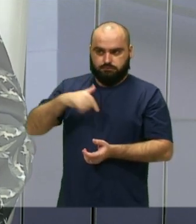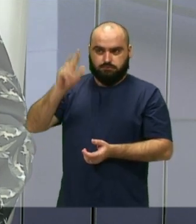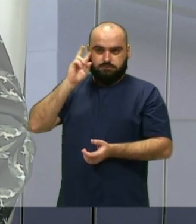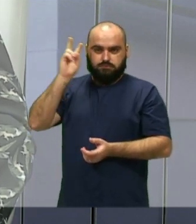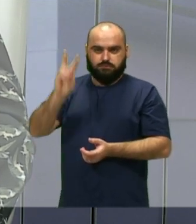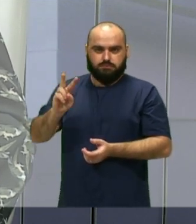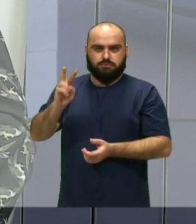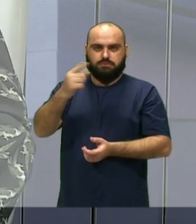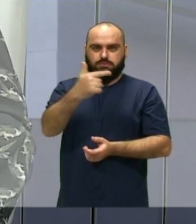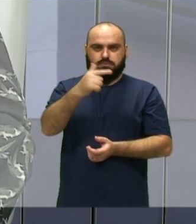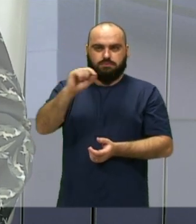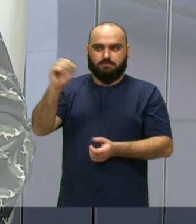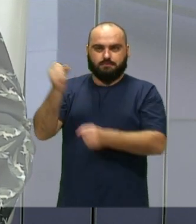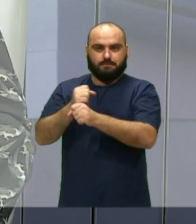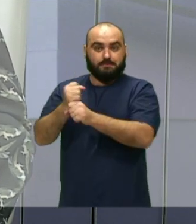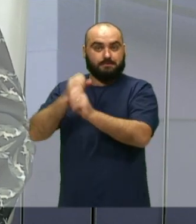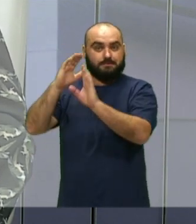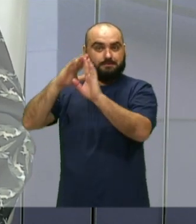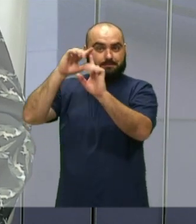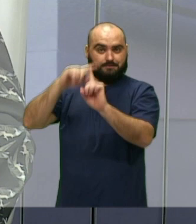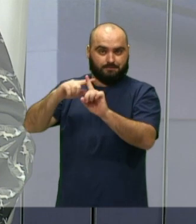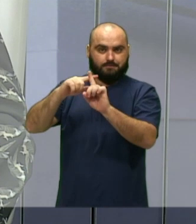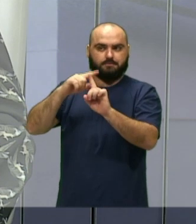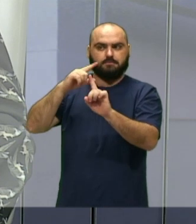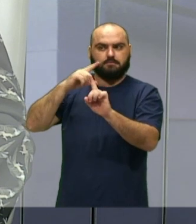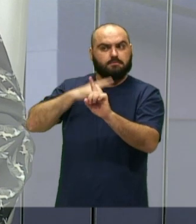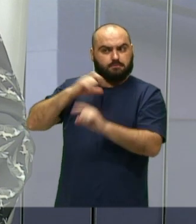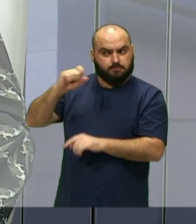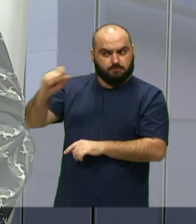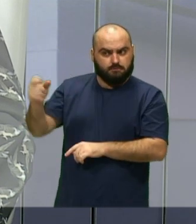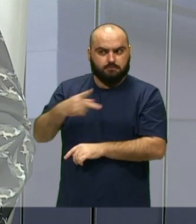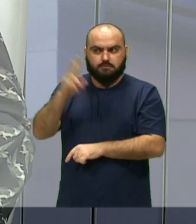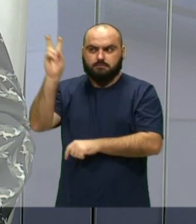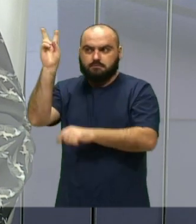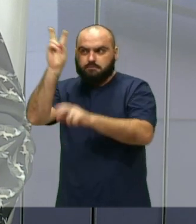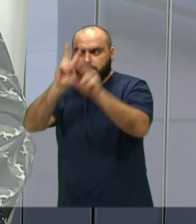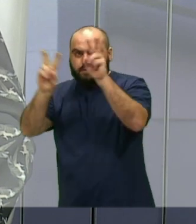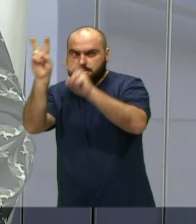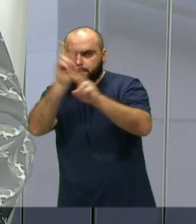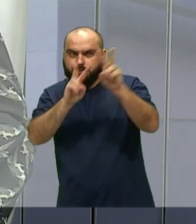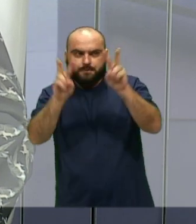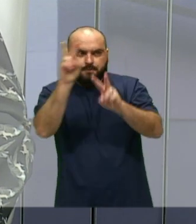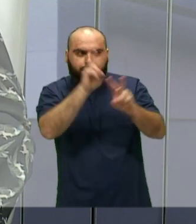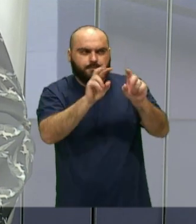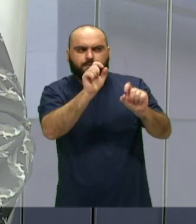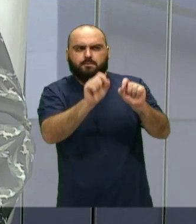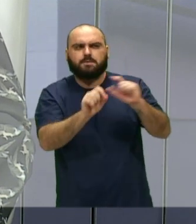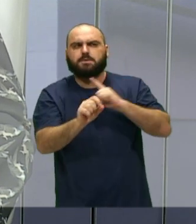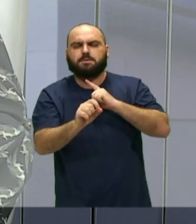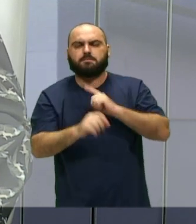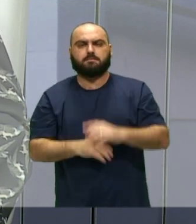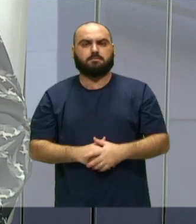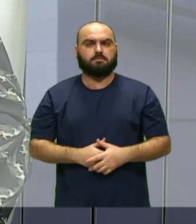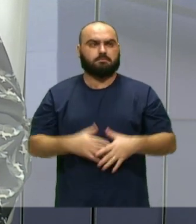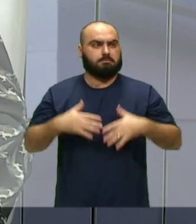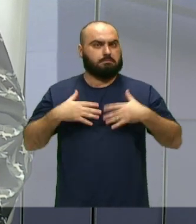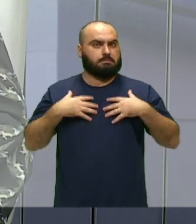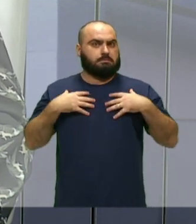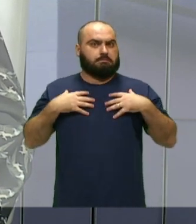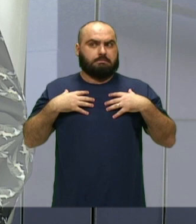nossa igreja. E eu aproveitei lá para fazer uma verificação in loco do que estava acontecendo. E isso me deixou muito